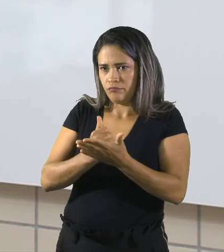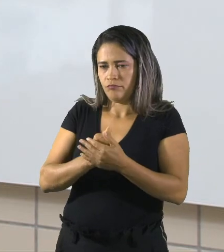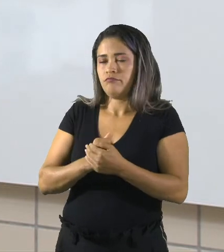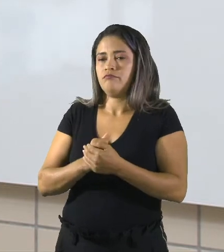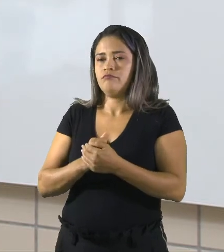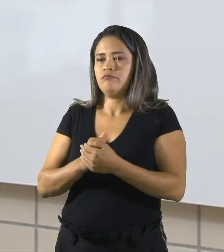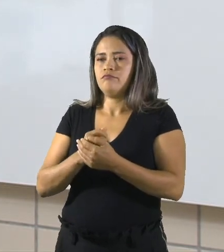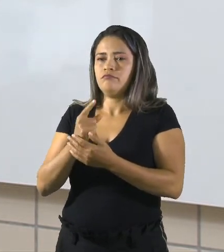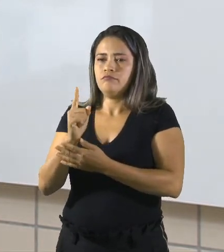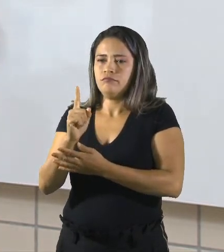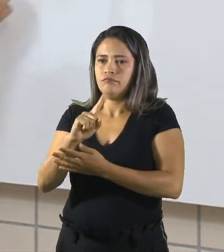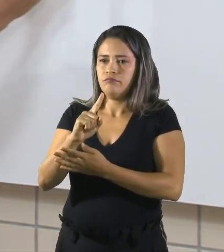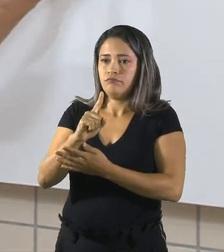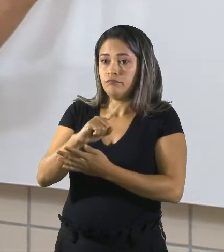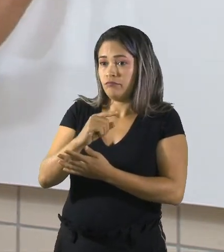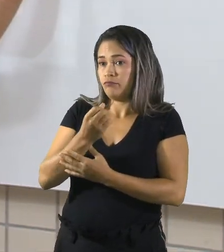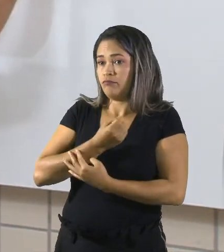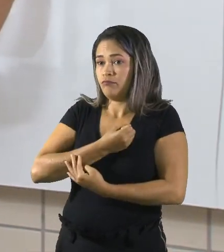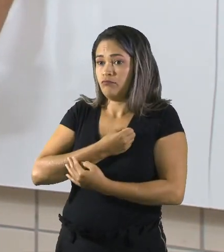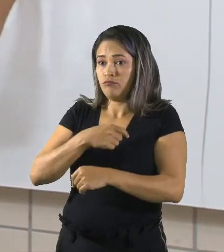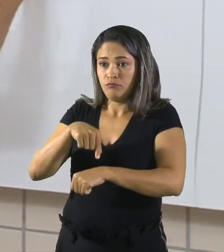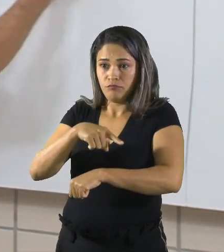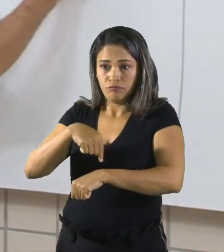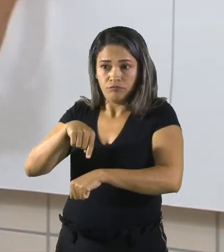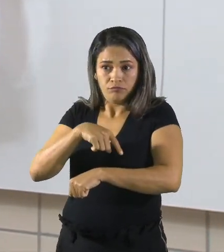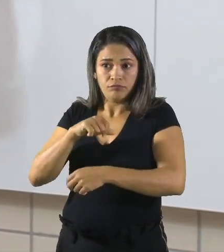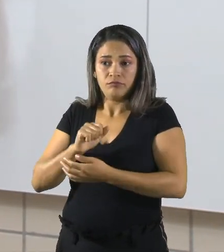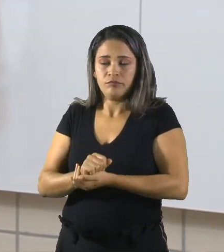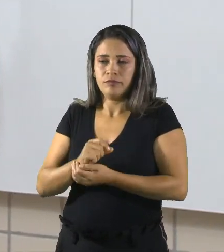do relógio. Então, se eu dividir